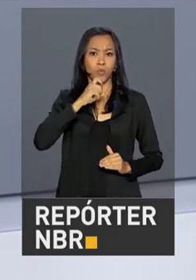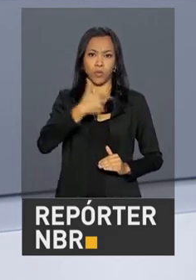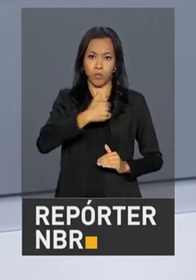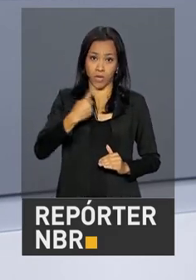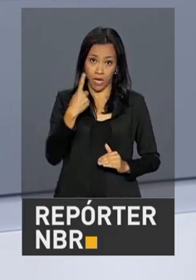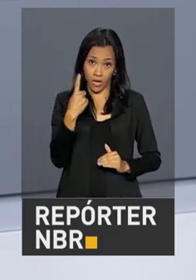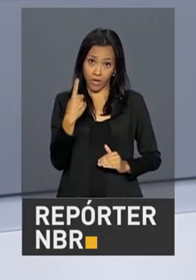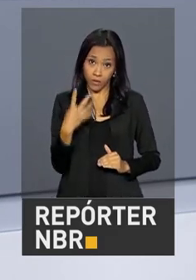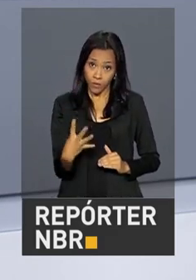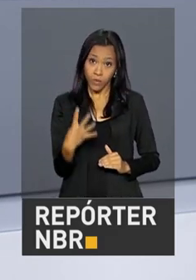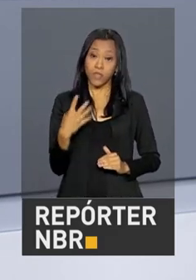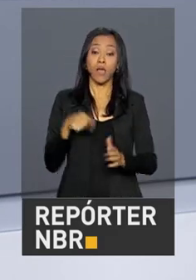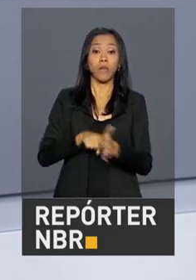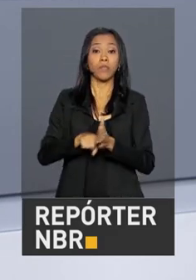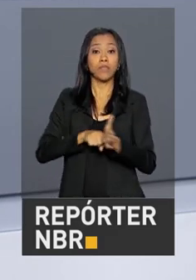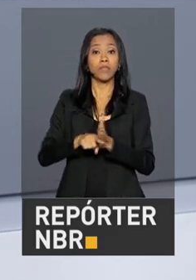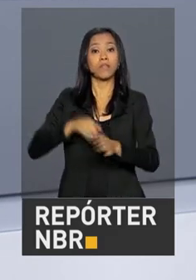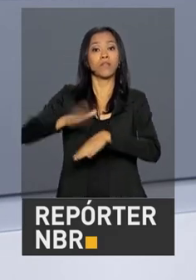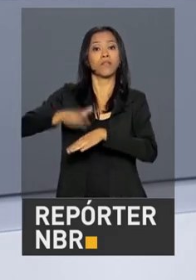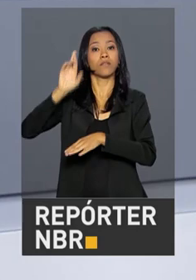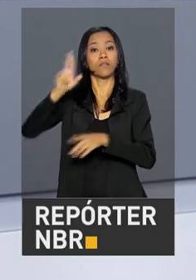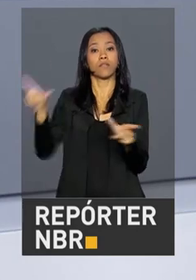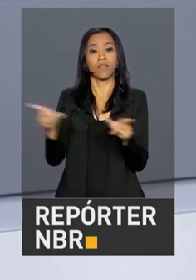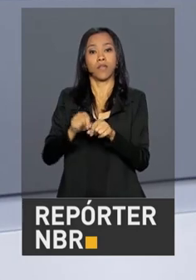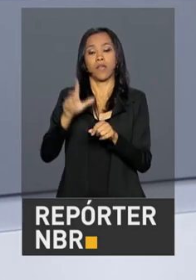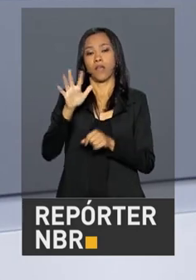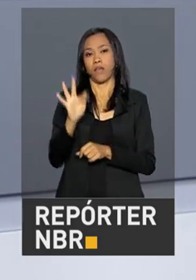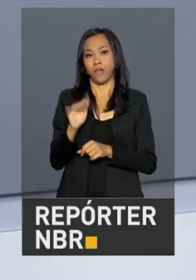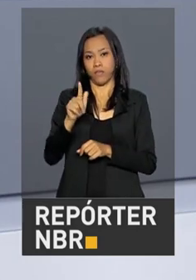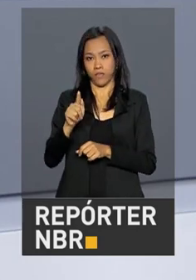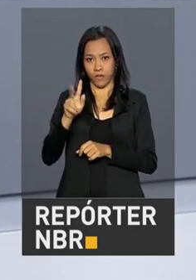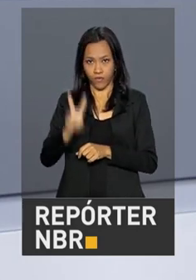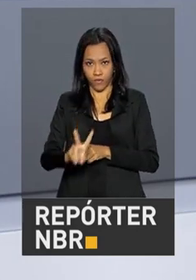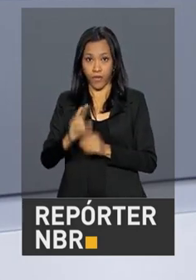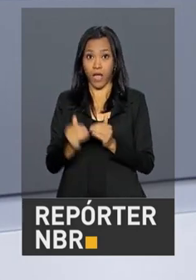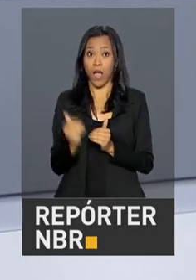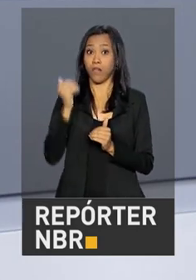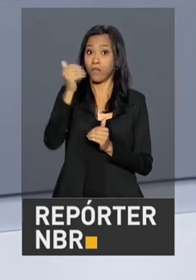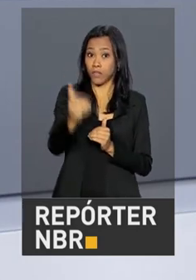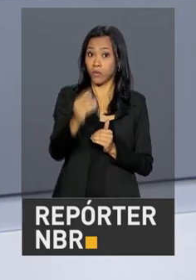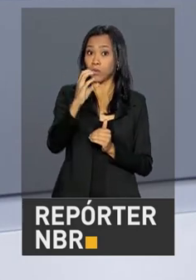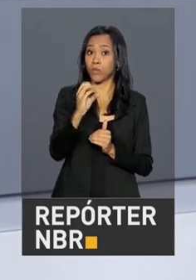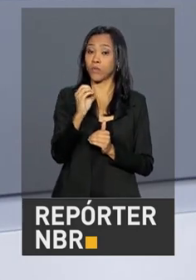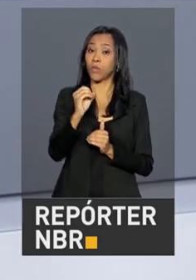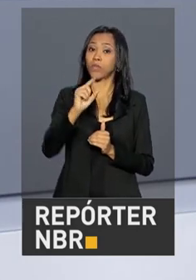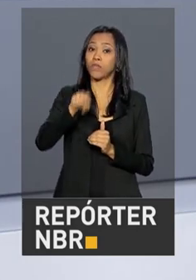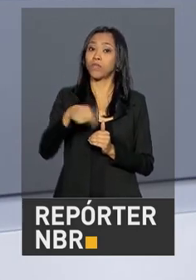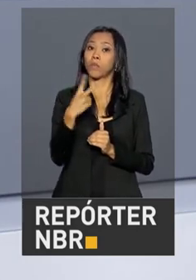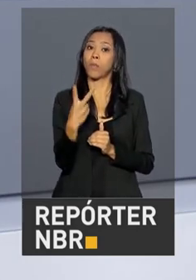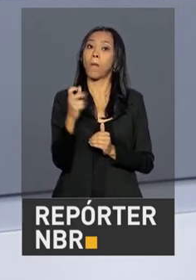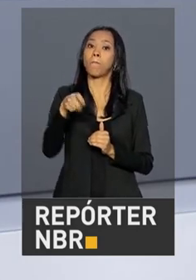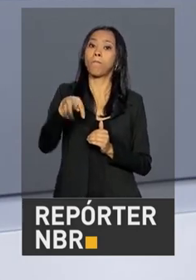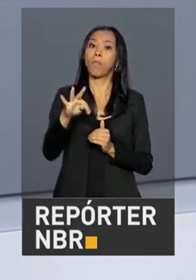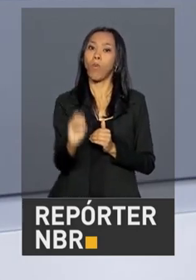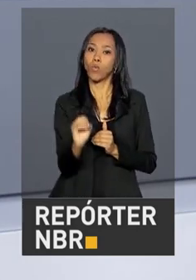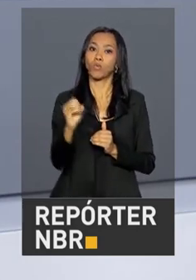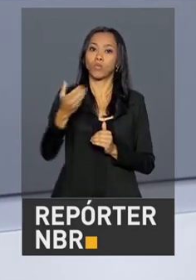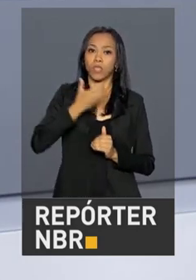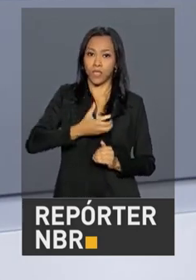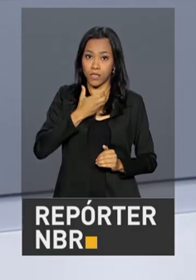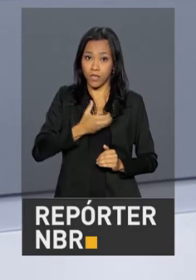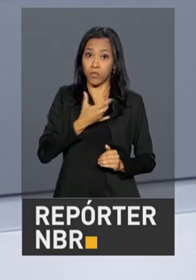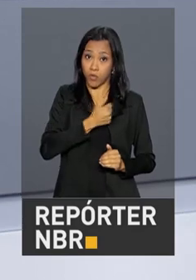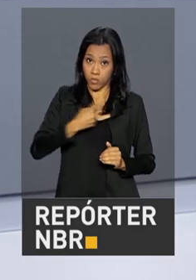Getúlio Vargas avançou 0,2 ponto de dezembro de 2017 a janeiro deste ano e chegou a